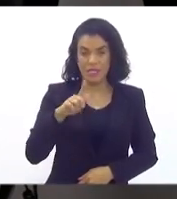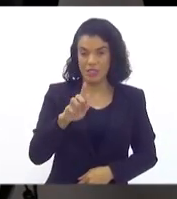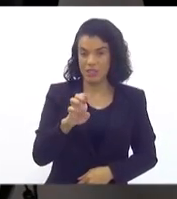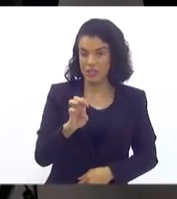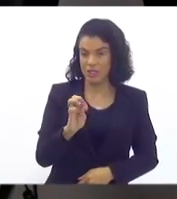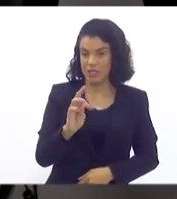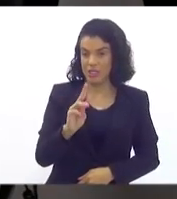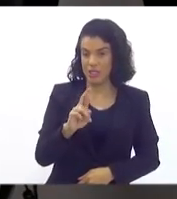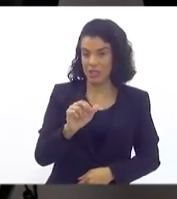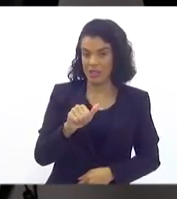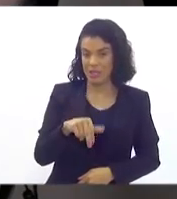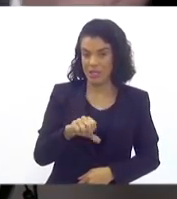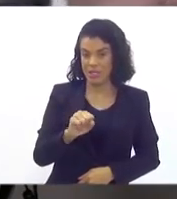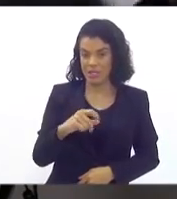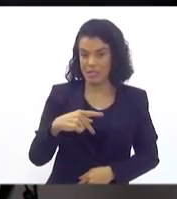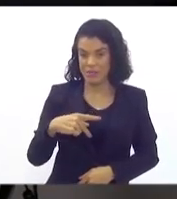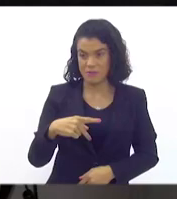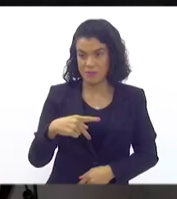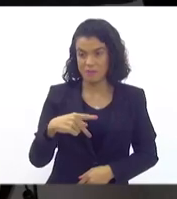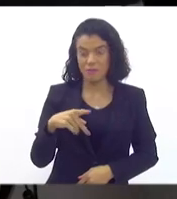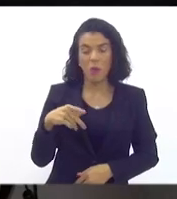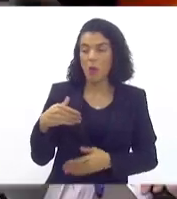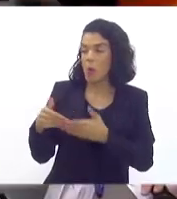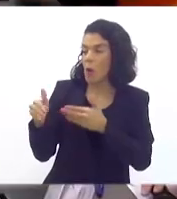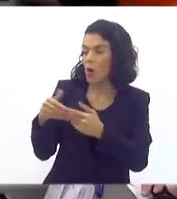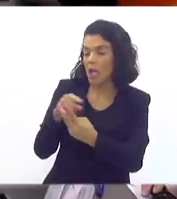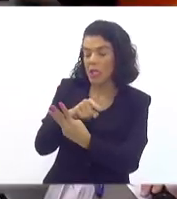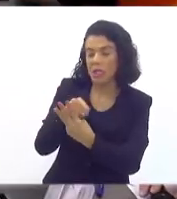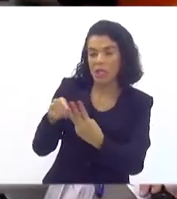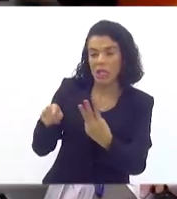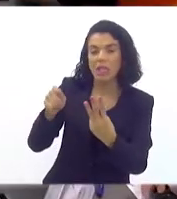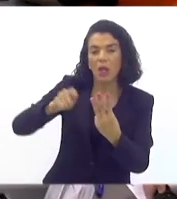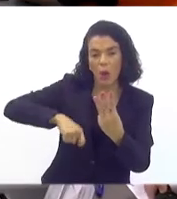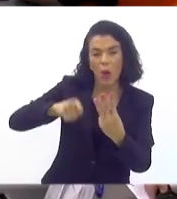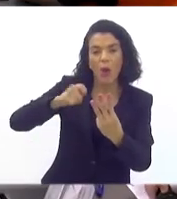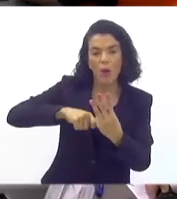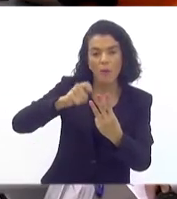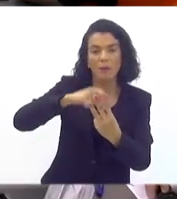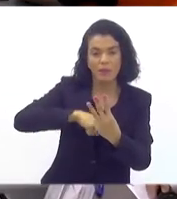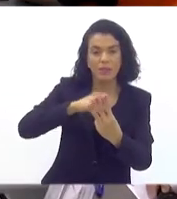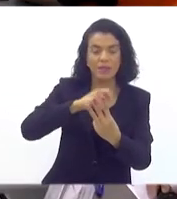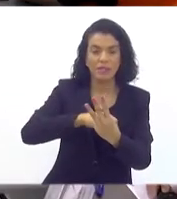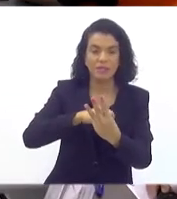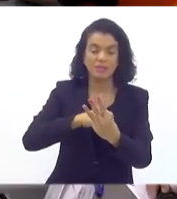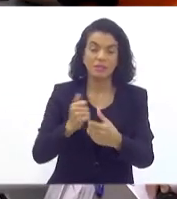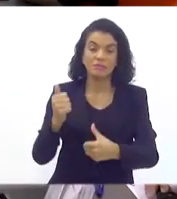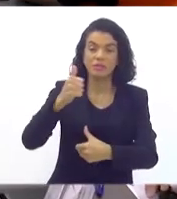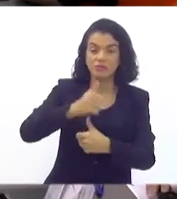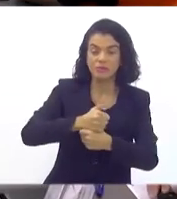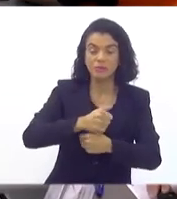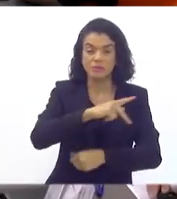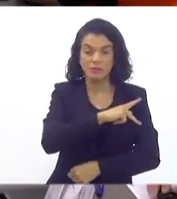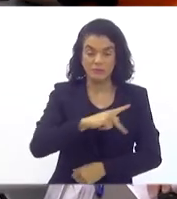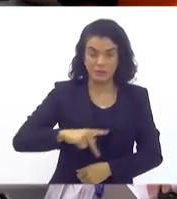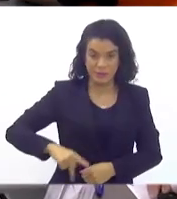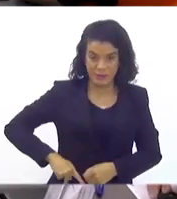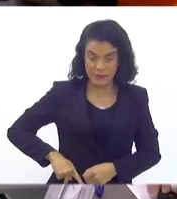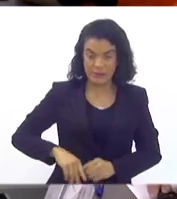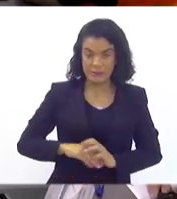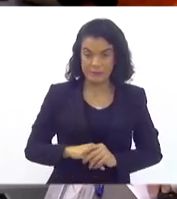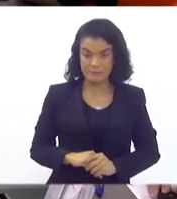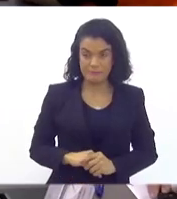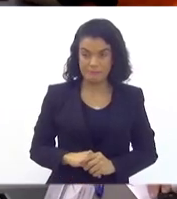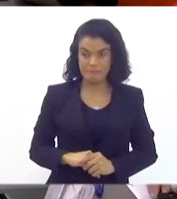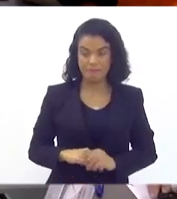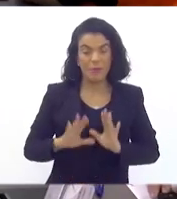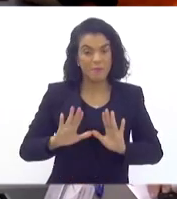não sou escolha qualquer um dos três eu acho que tem competência suficiente para estar sentado à frente da agência